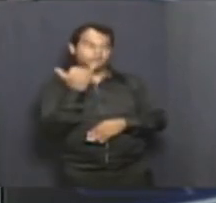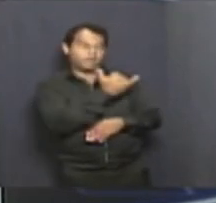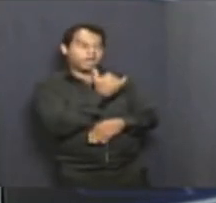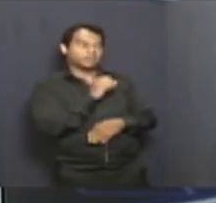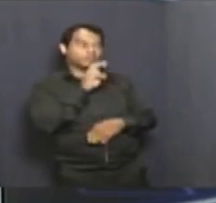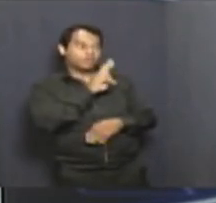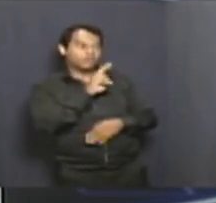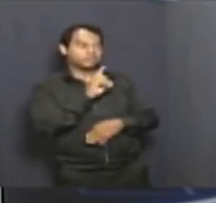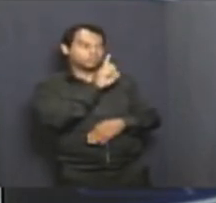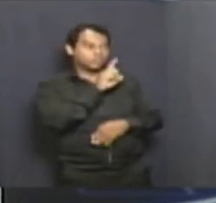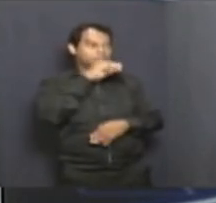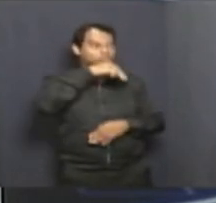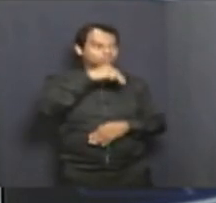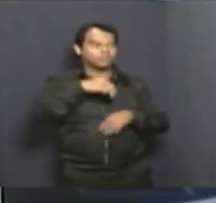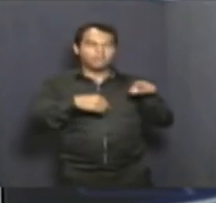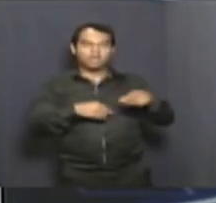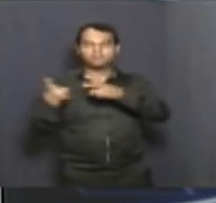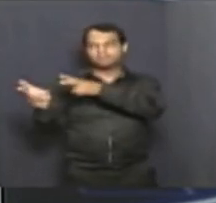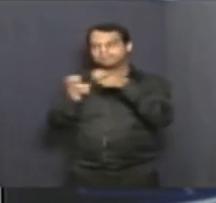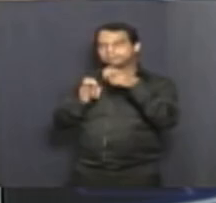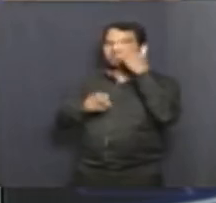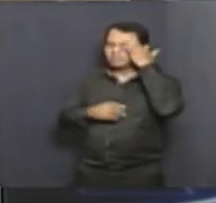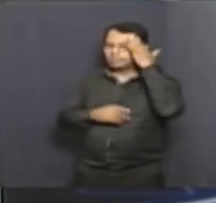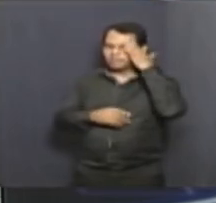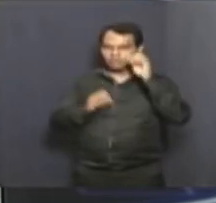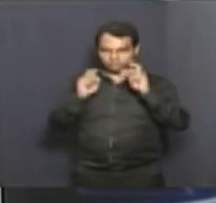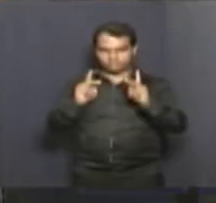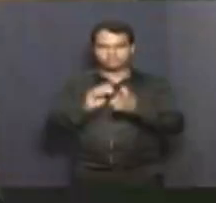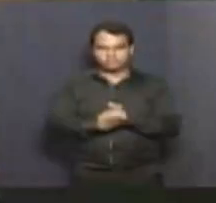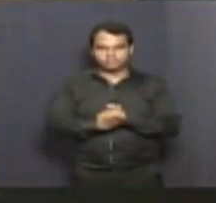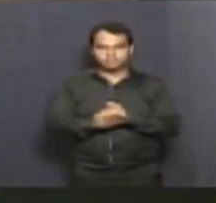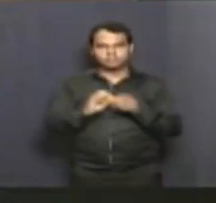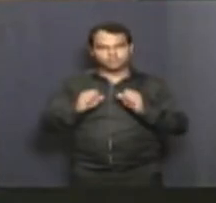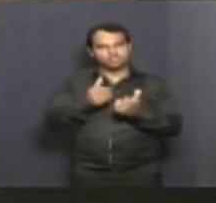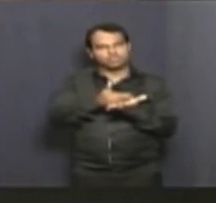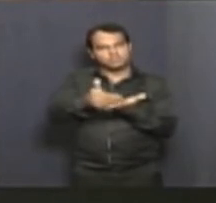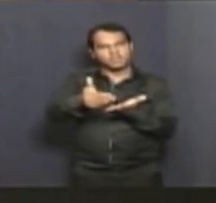facilitar e até lá a gente vai ajustando isso então por favor